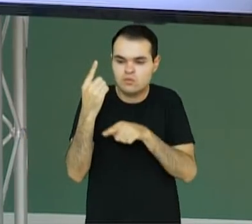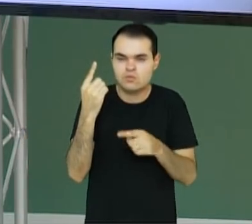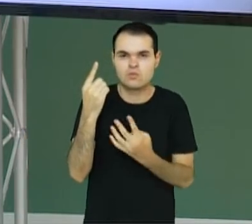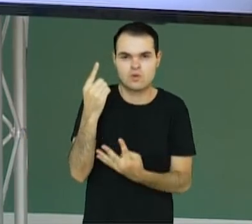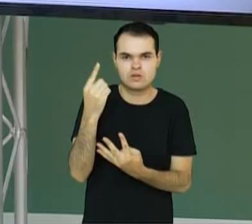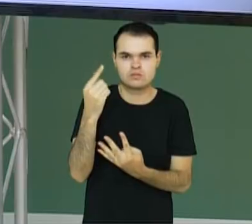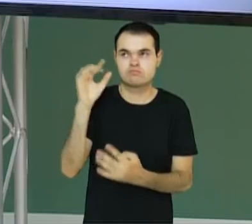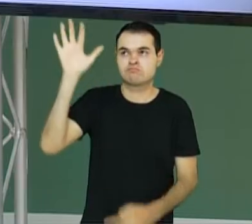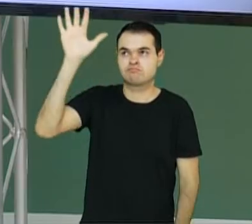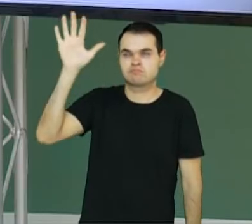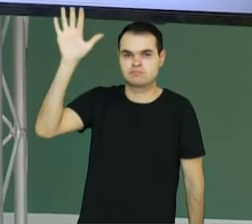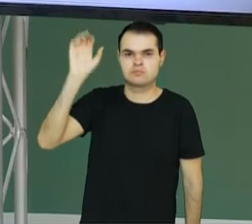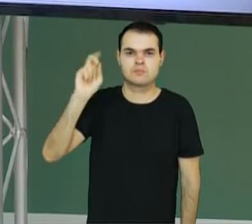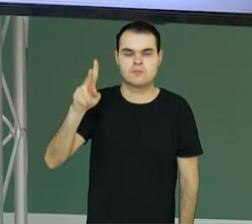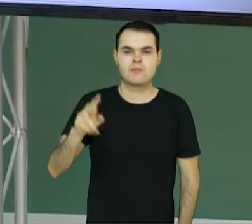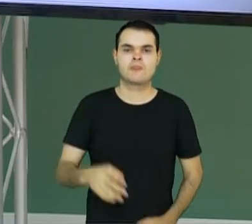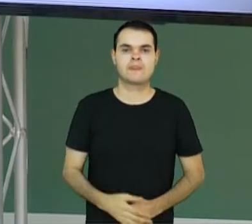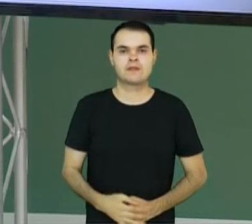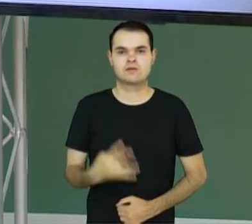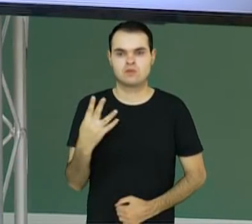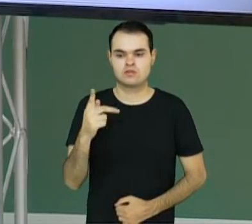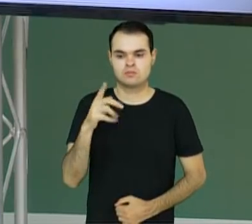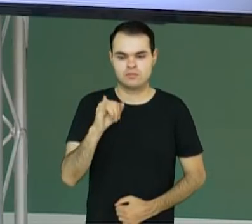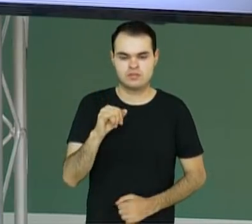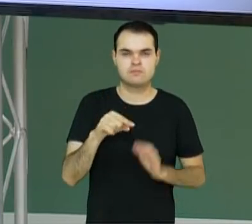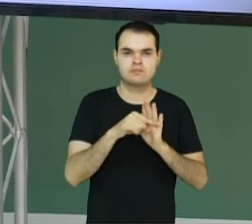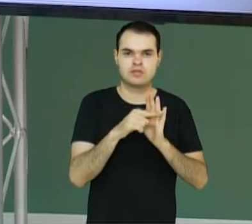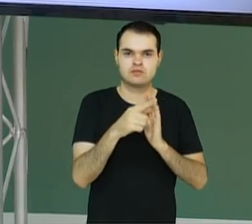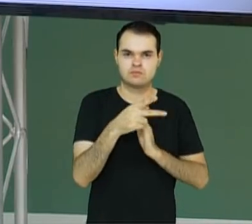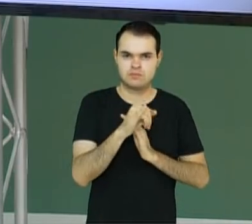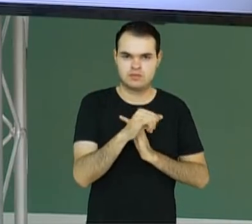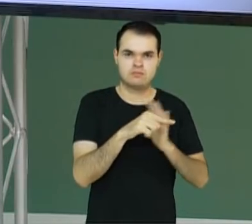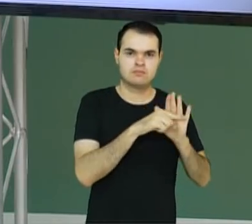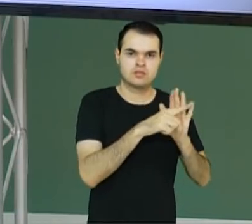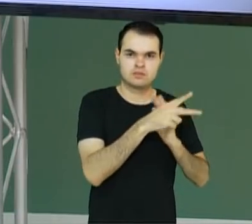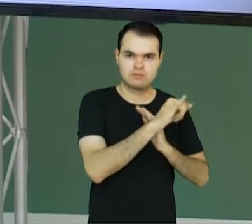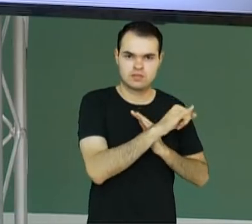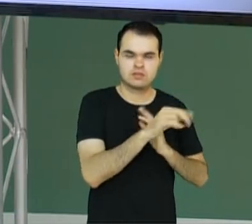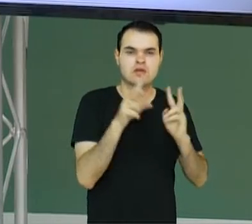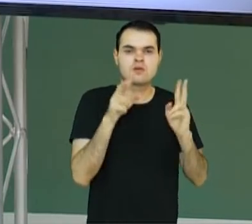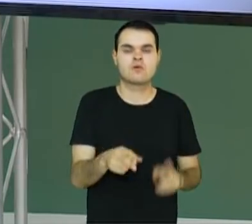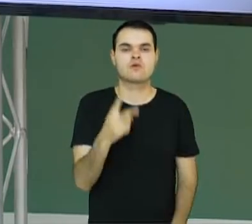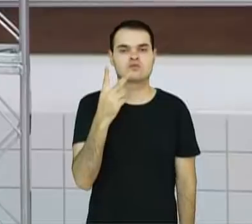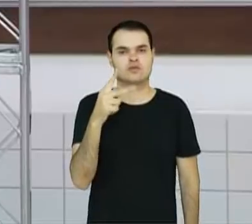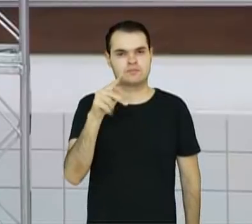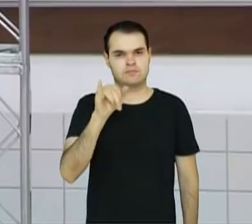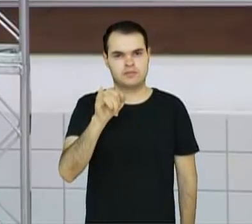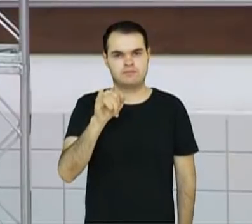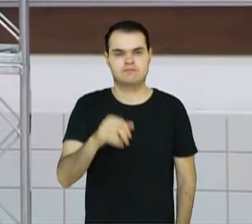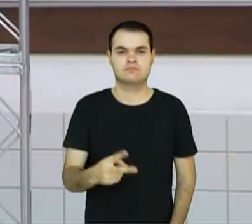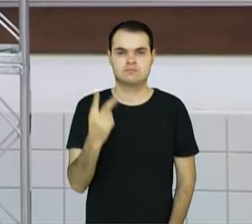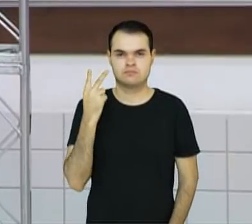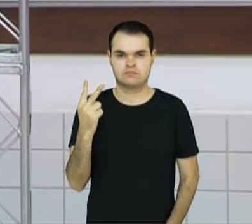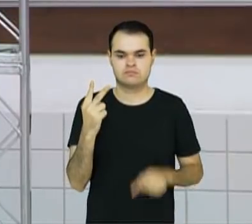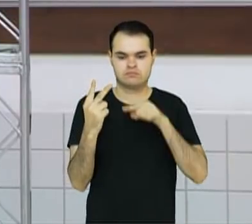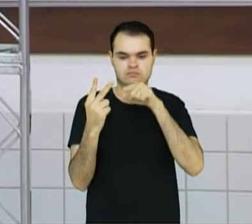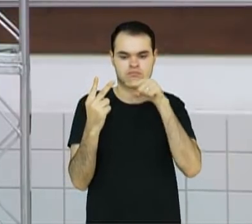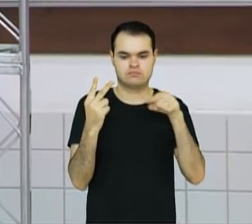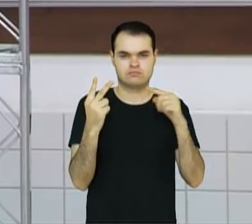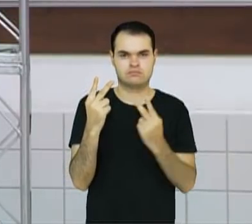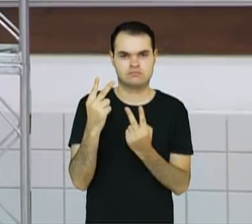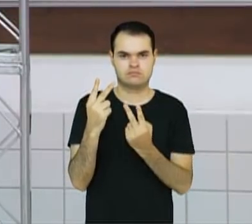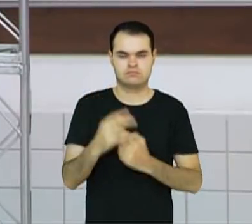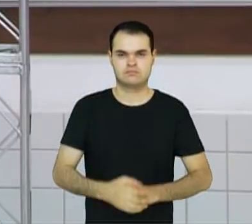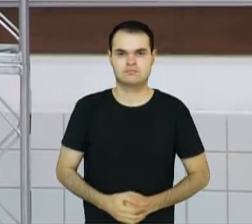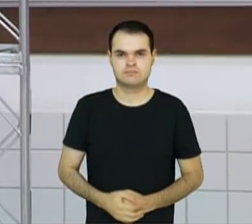certo? Então vai ficar 4π menos π igual a 2π. Ou você poderia fazer 2 vezes